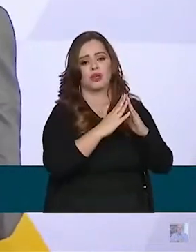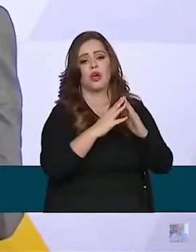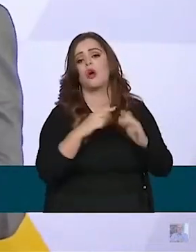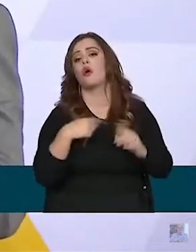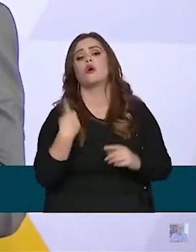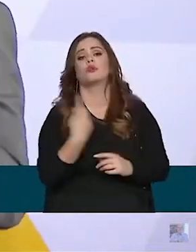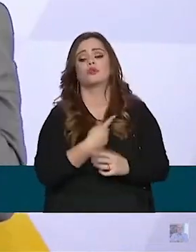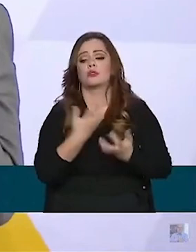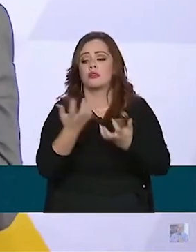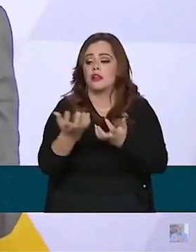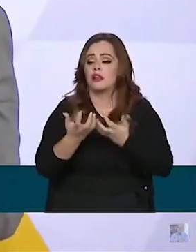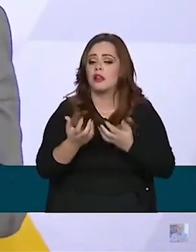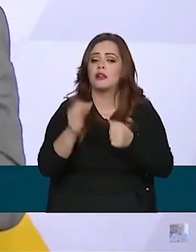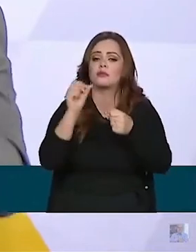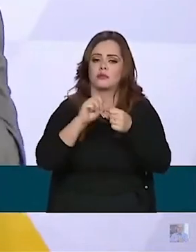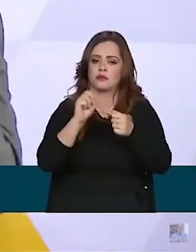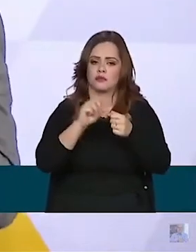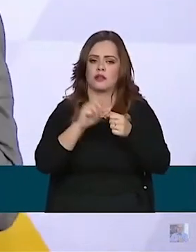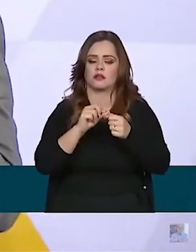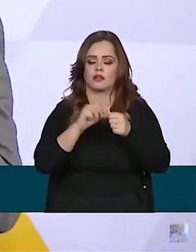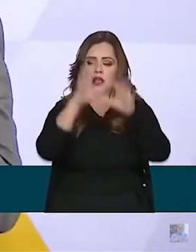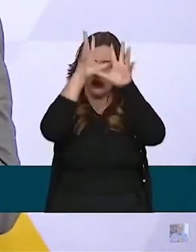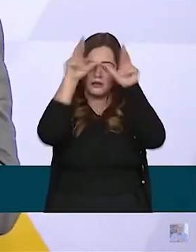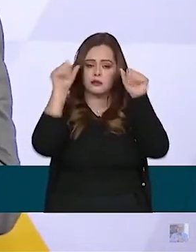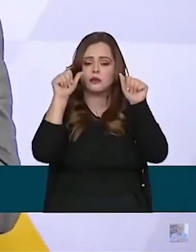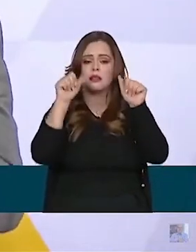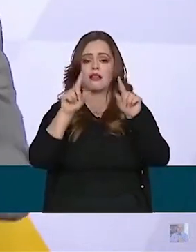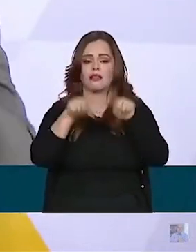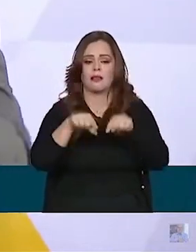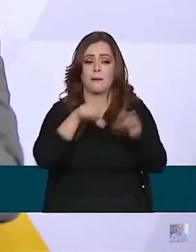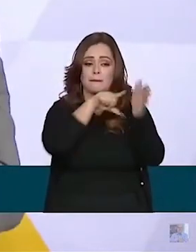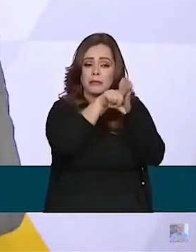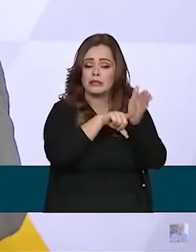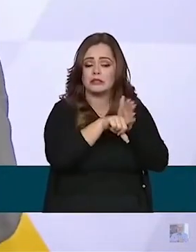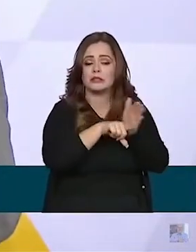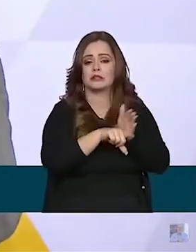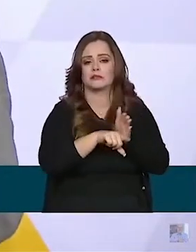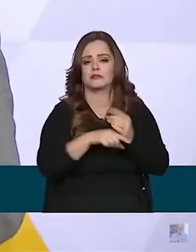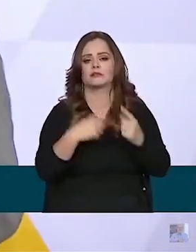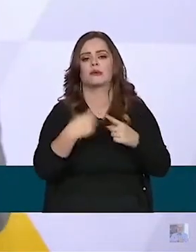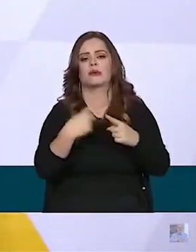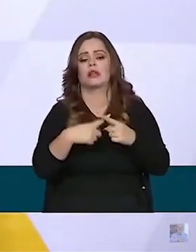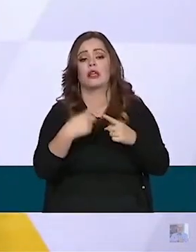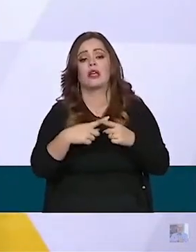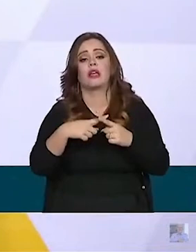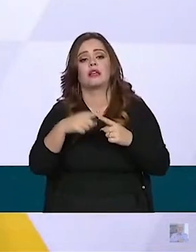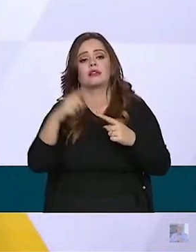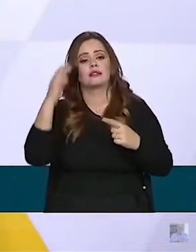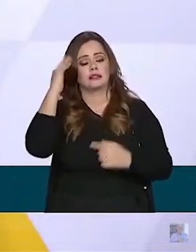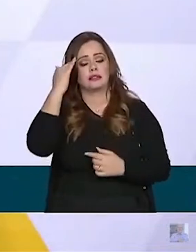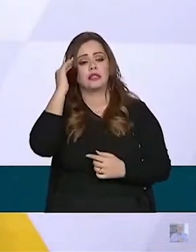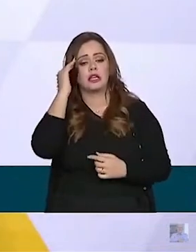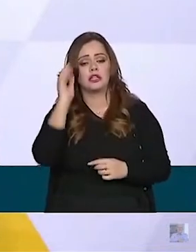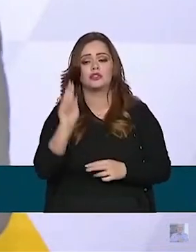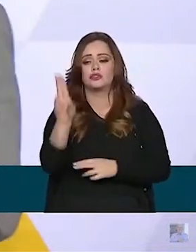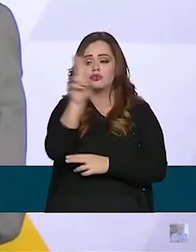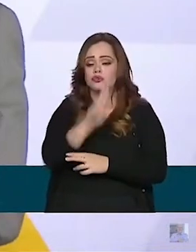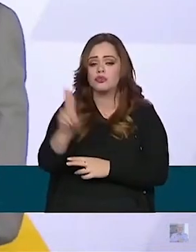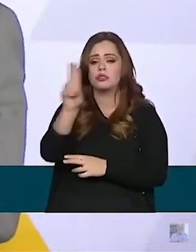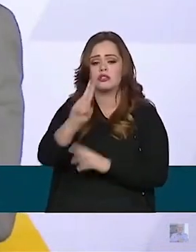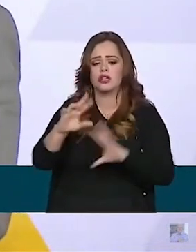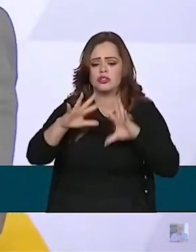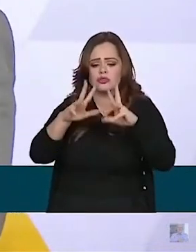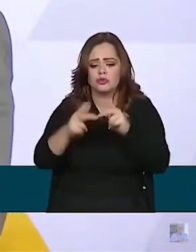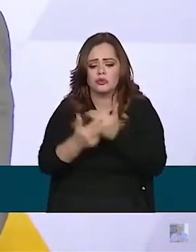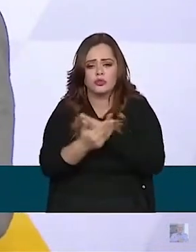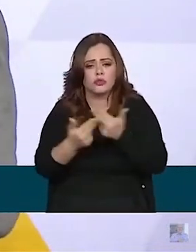é fazer com que a Amazônia seja pesquisada por quem entende, que a gente possa utilizar a